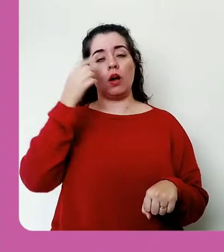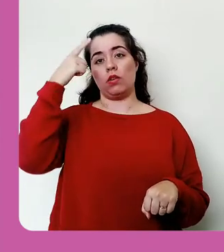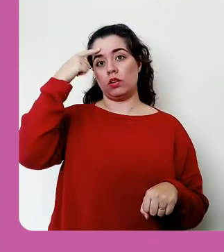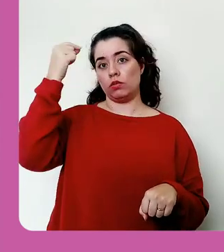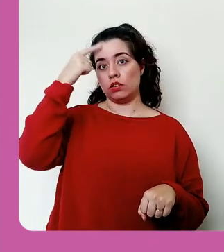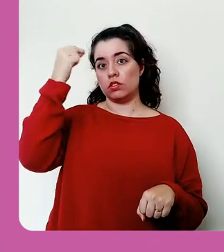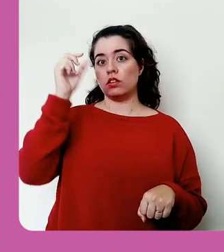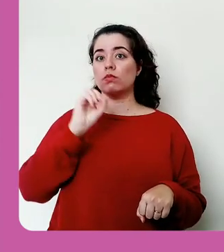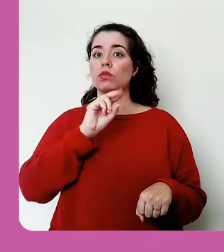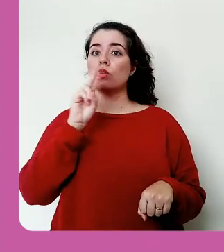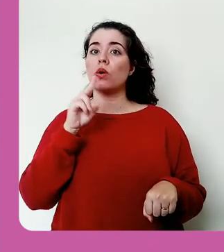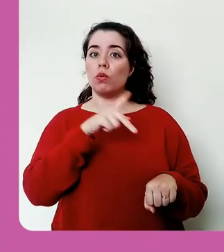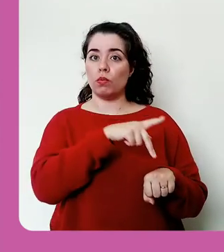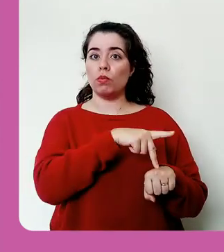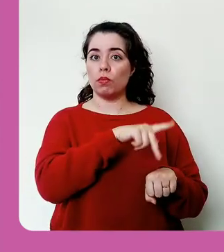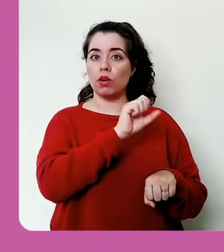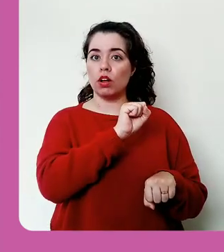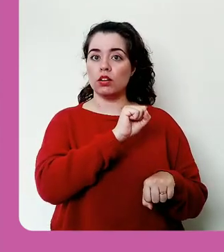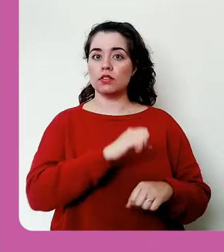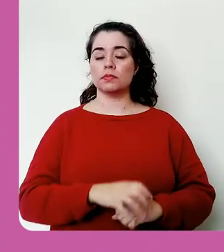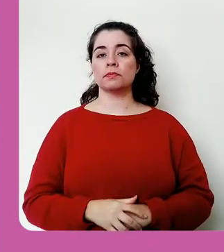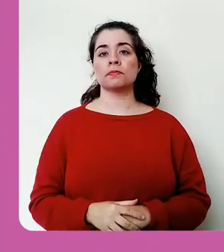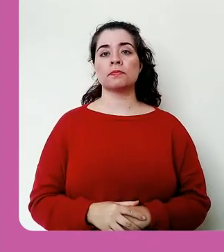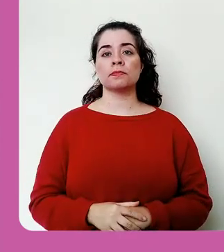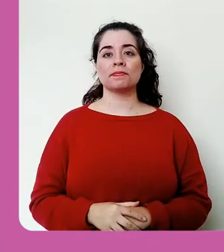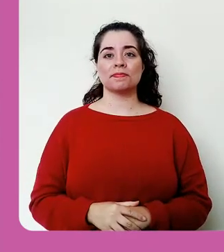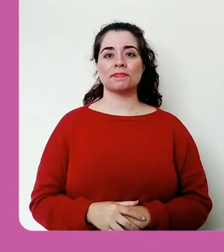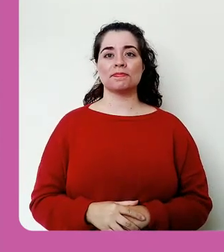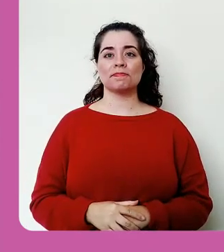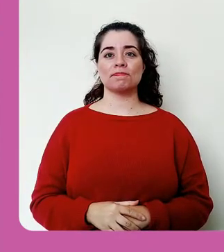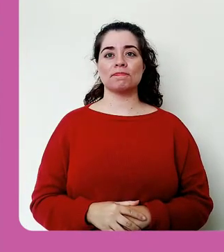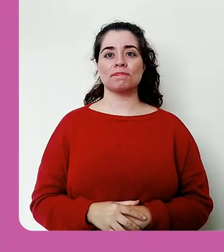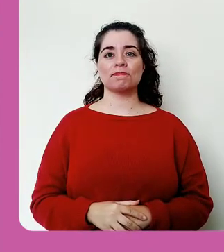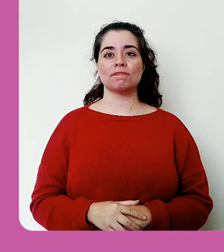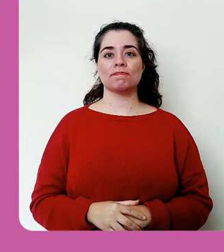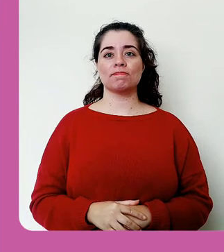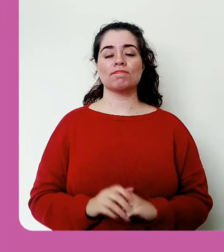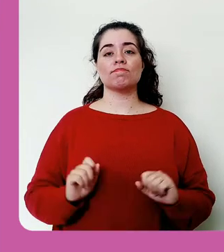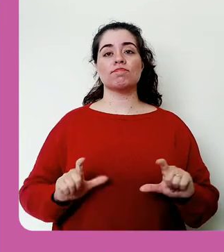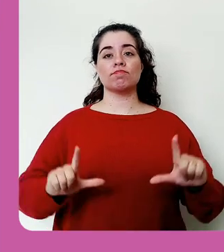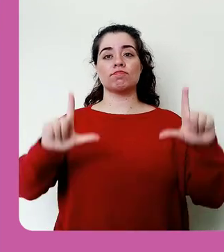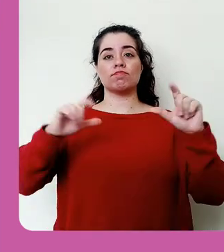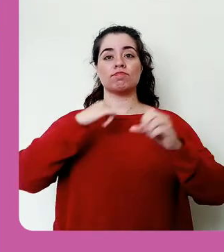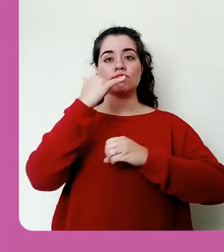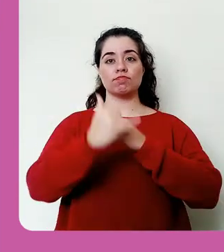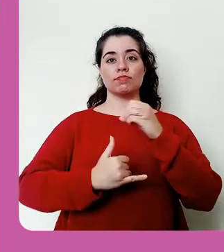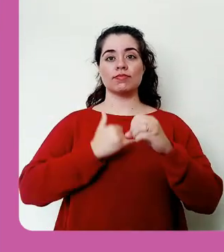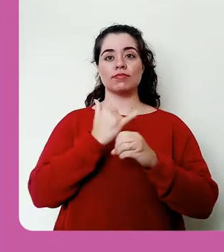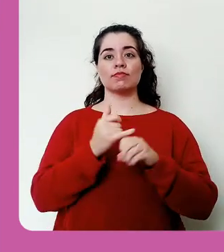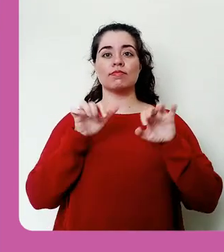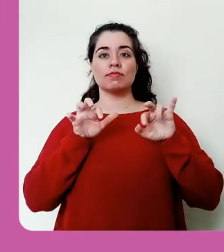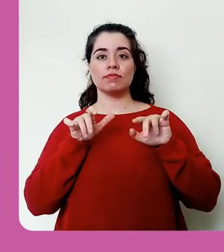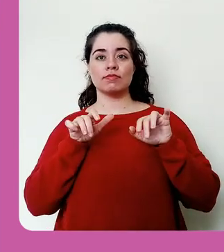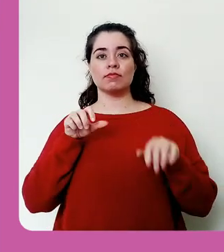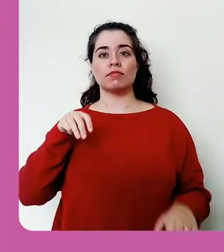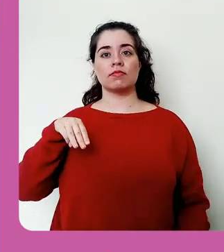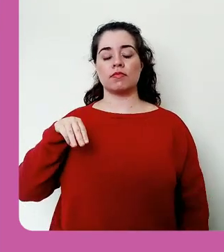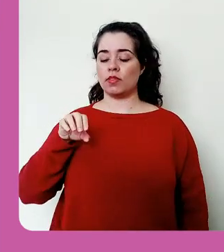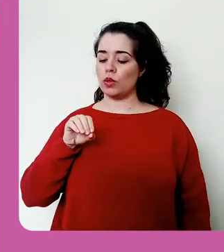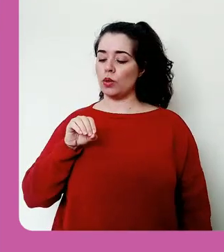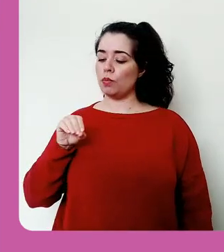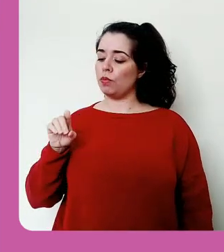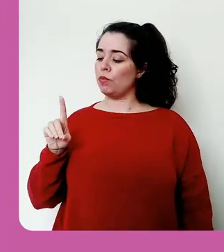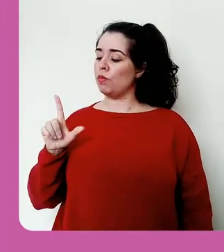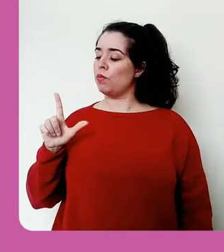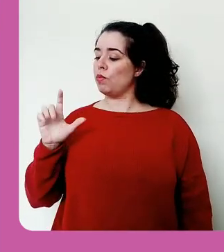de graduação ou de pós-graduação. Então, abrimos um navegador. E digitamos aqui,